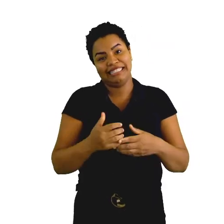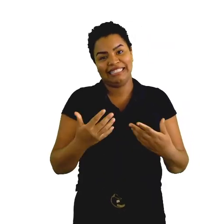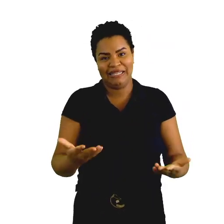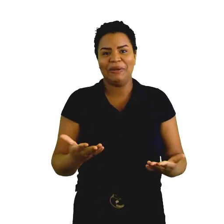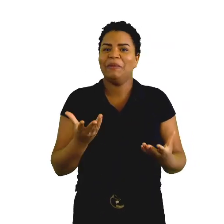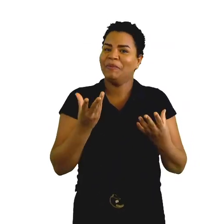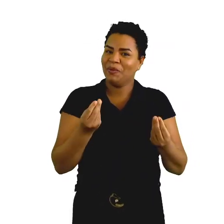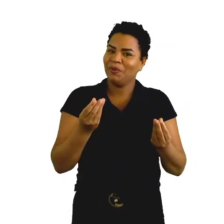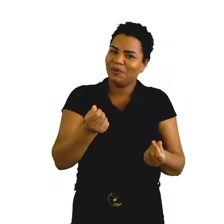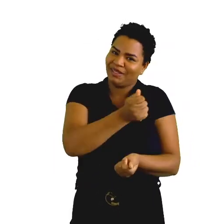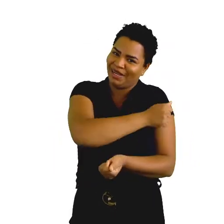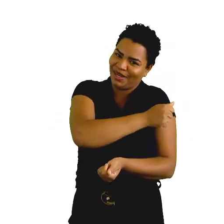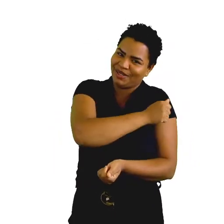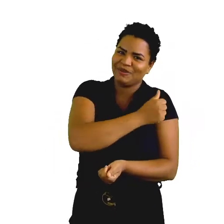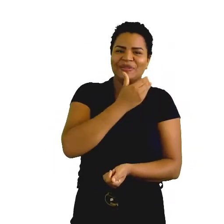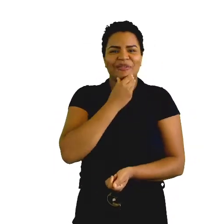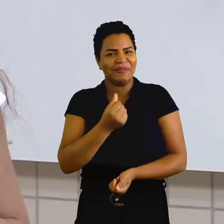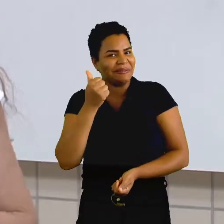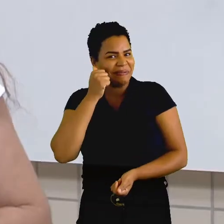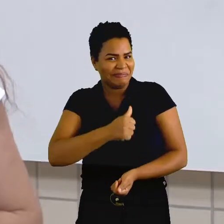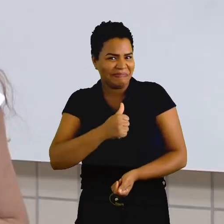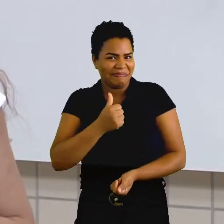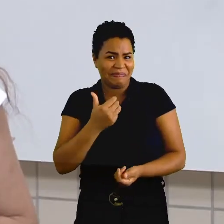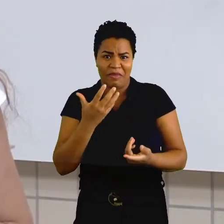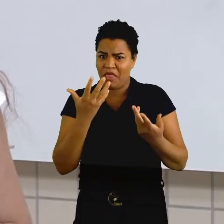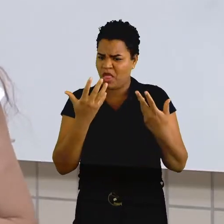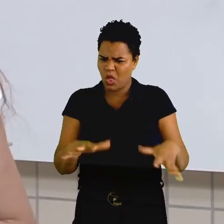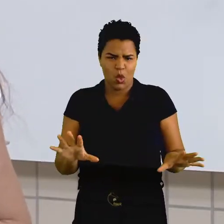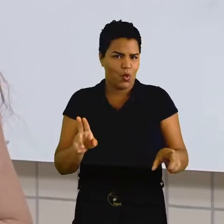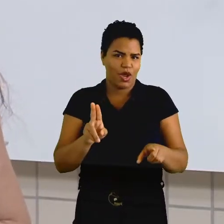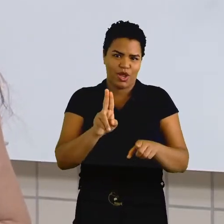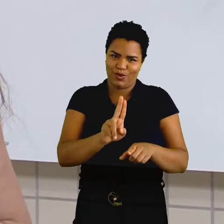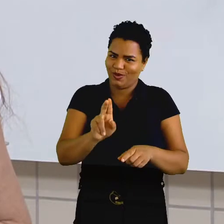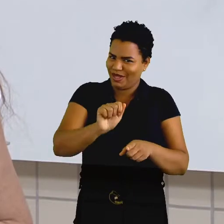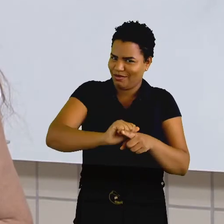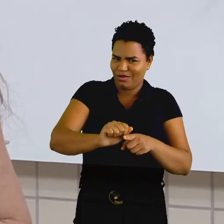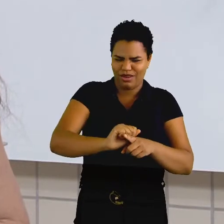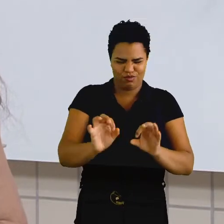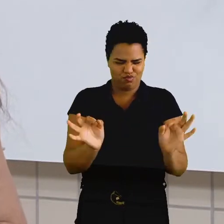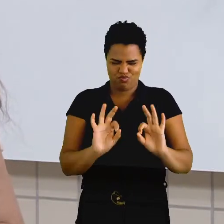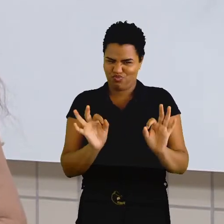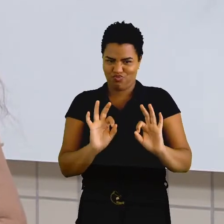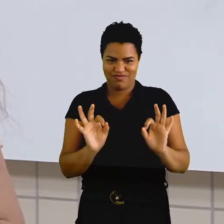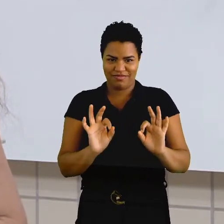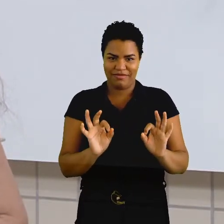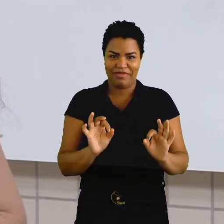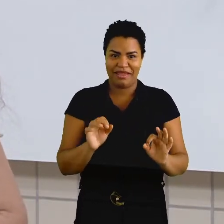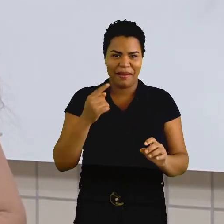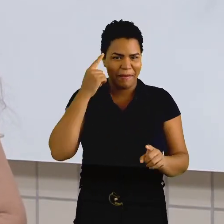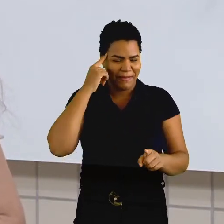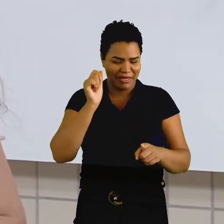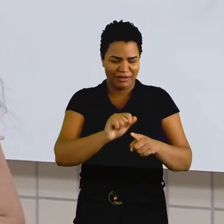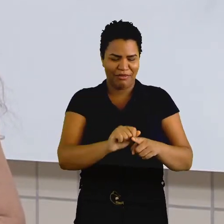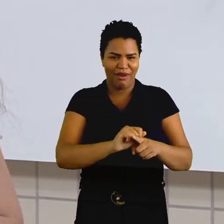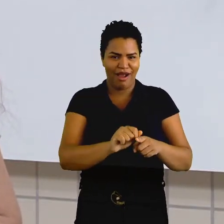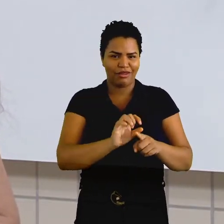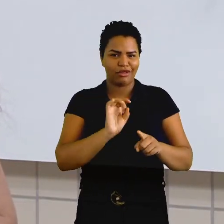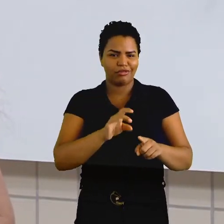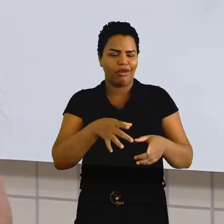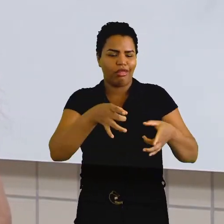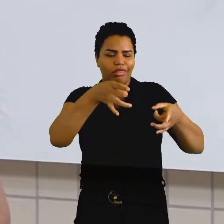muitas alunas que não querem usar de jeito nenhum a borracha. Acha que a borracha é para ficar ali em cima da